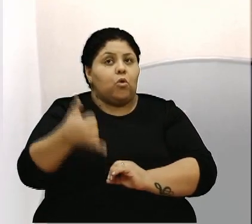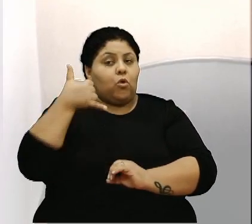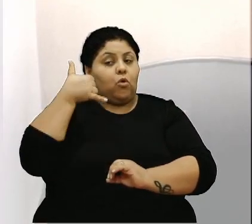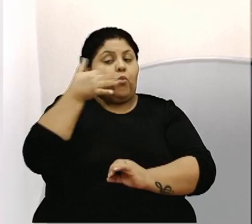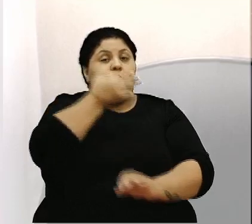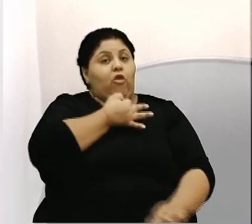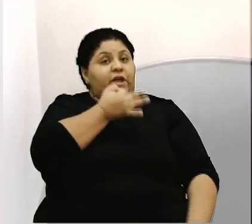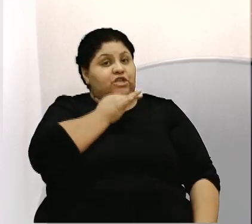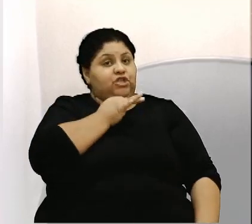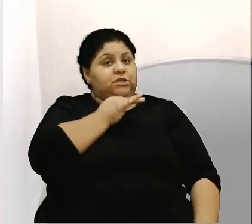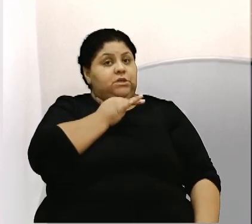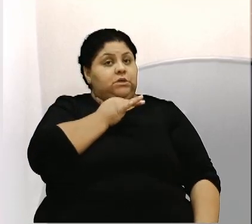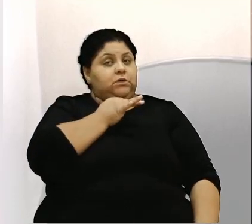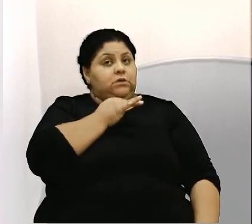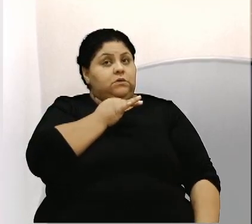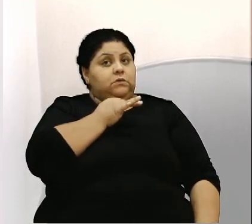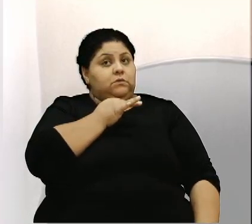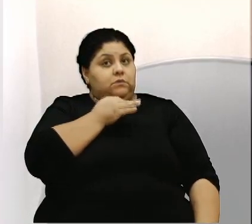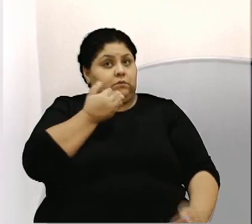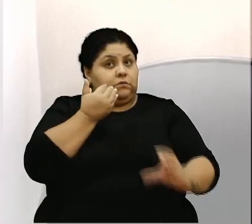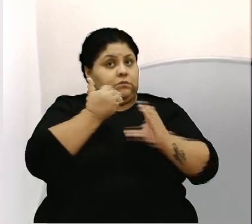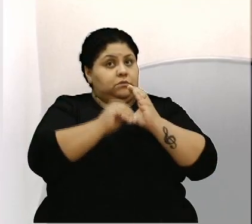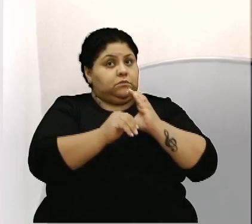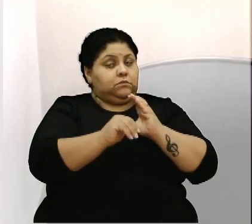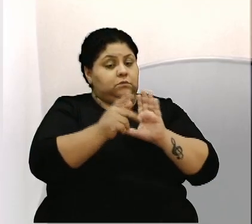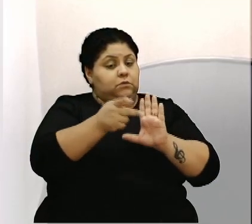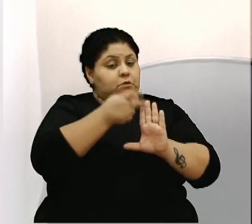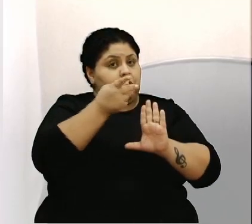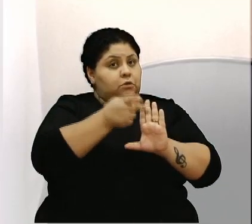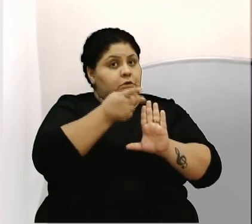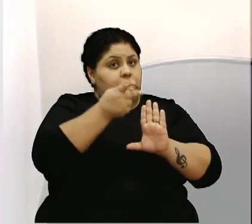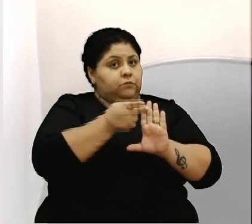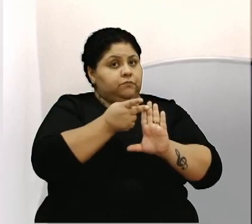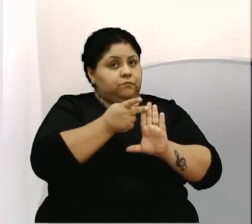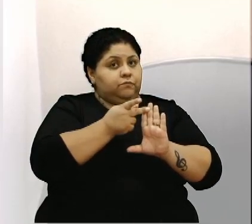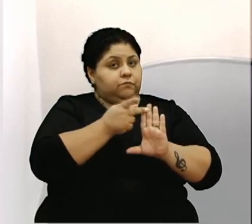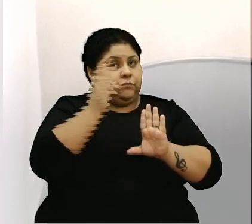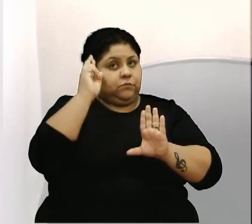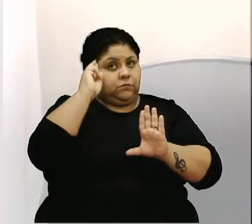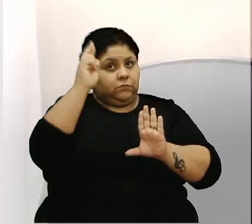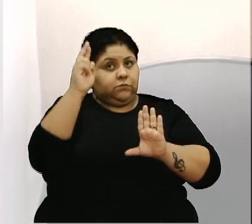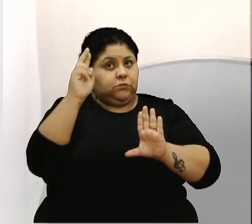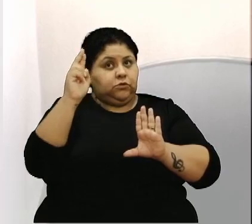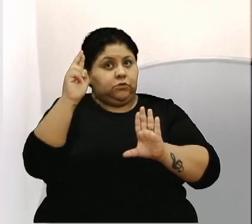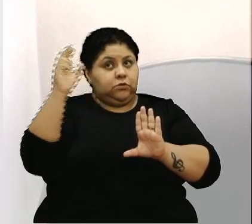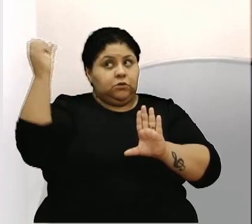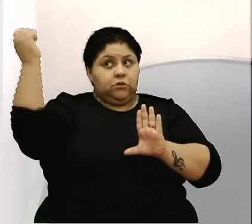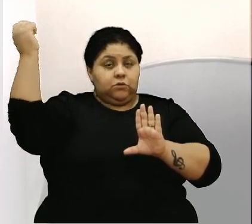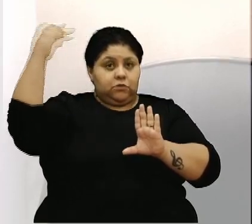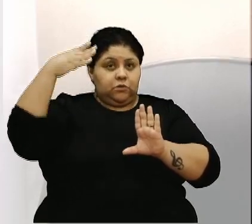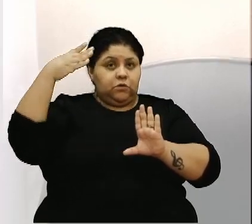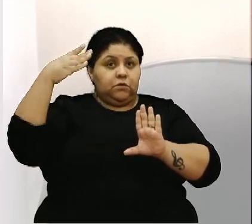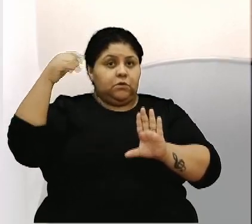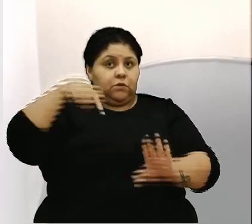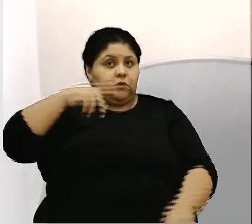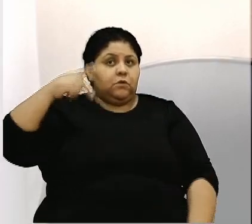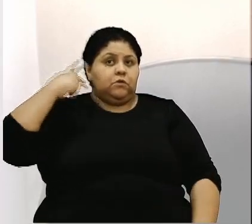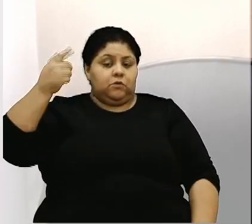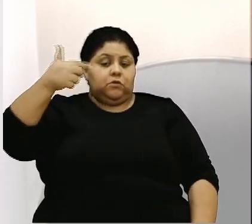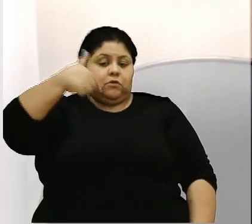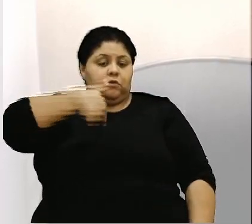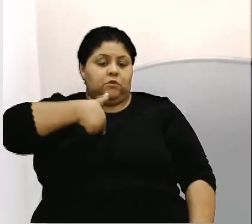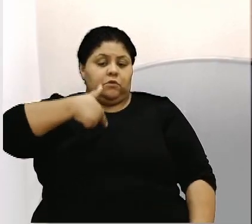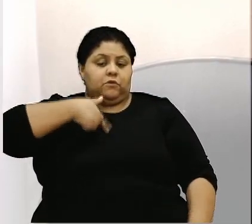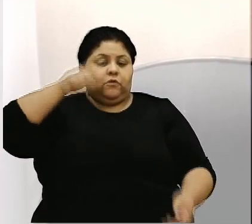Alô Caxias e mandar os protocolos diretamente para a diretoria de iluminação, é isso que o vereador este que está falando